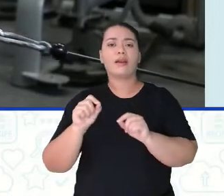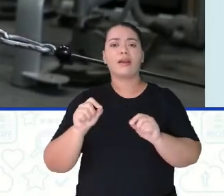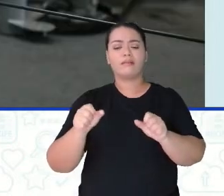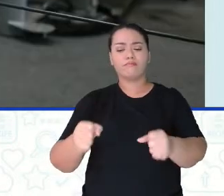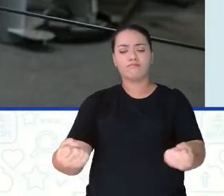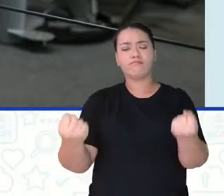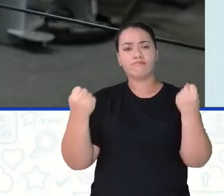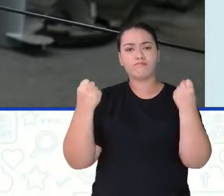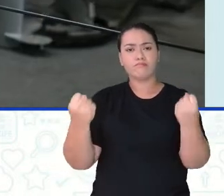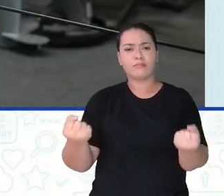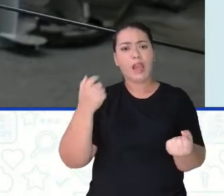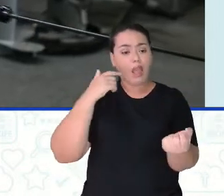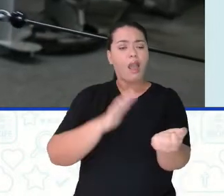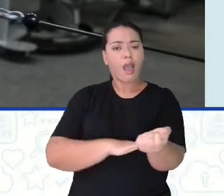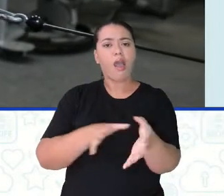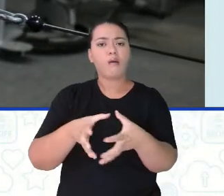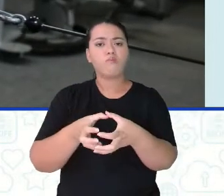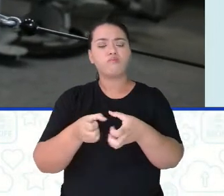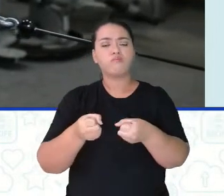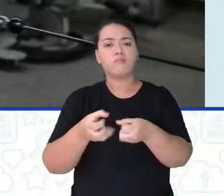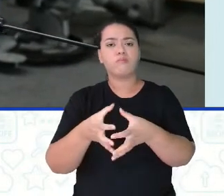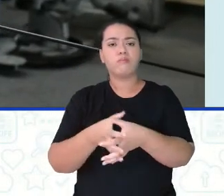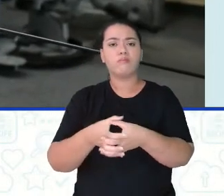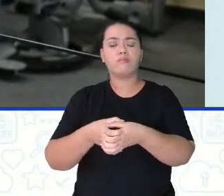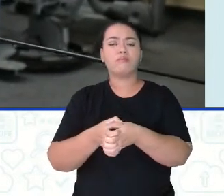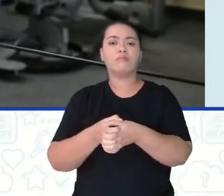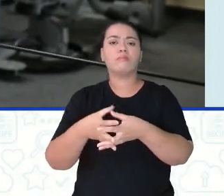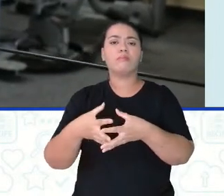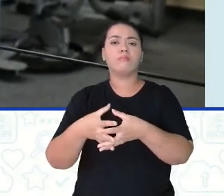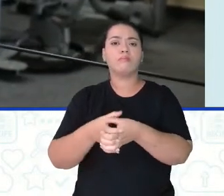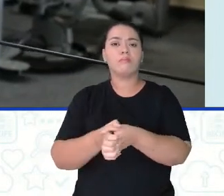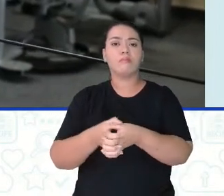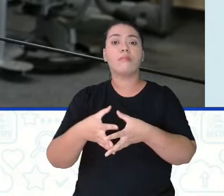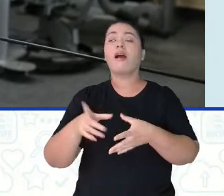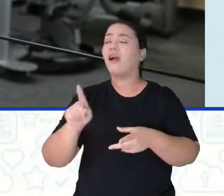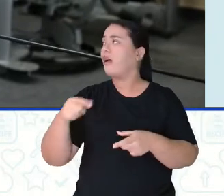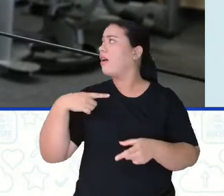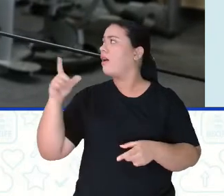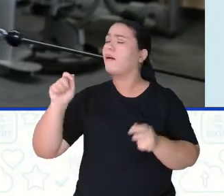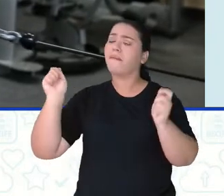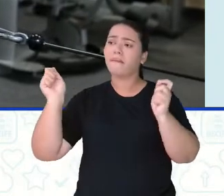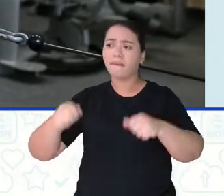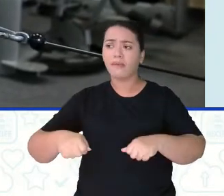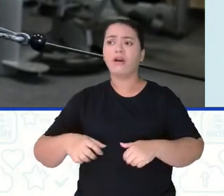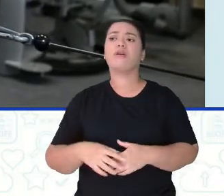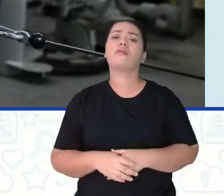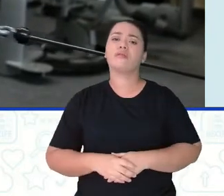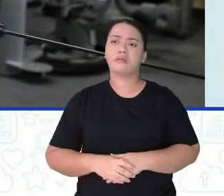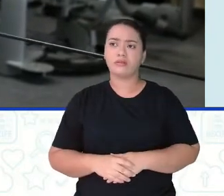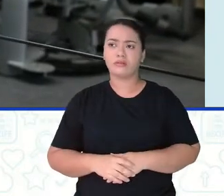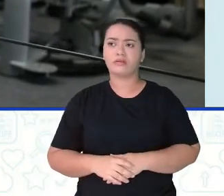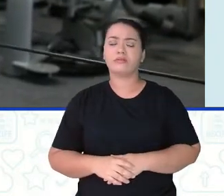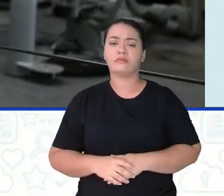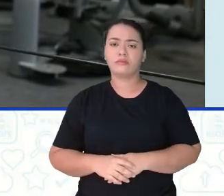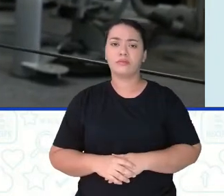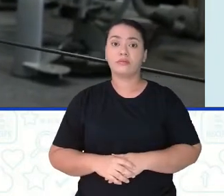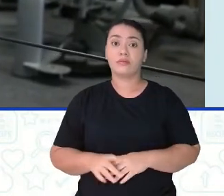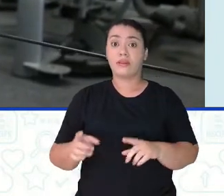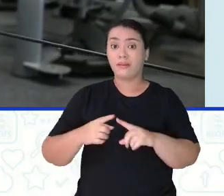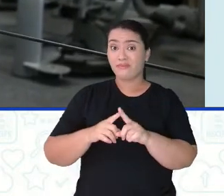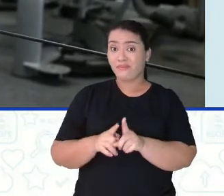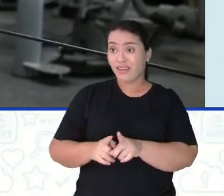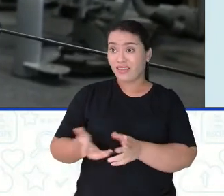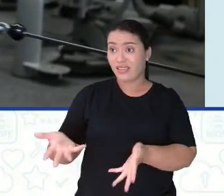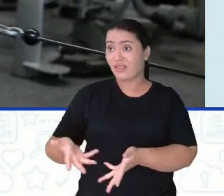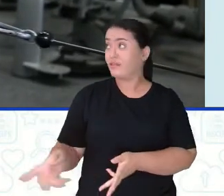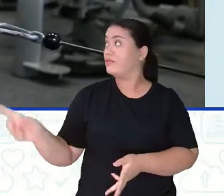músculos. Observem aí que as células musculares, eles têm esse poder aí de contração. Mas nesse